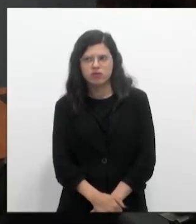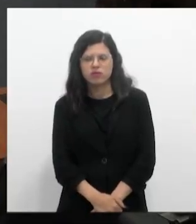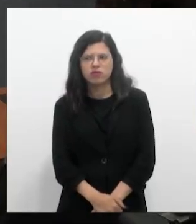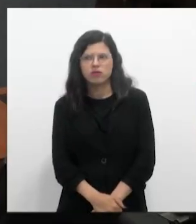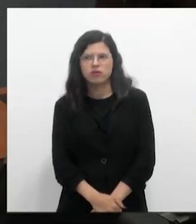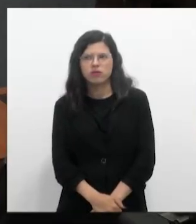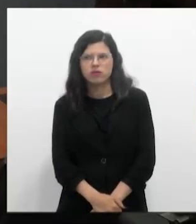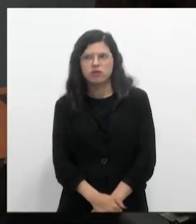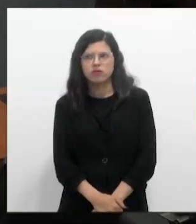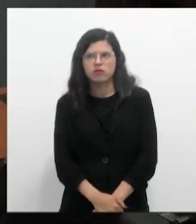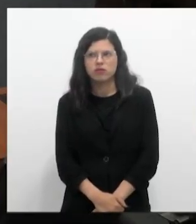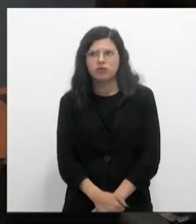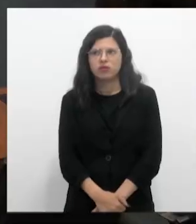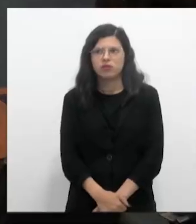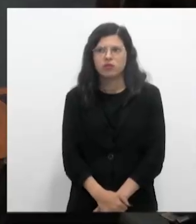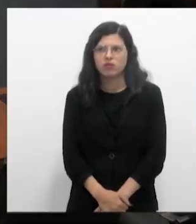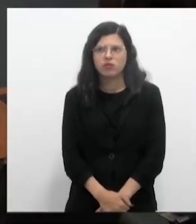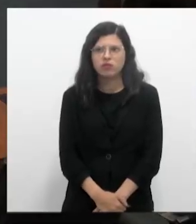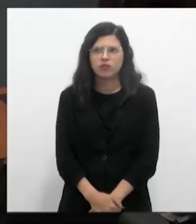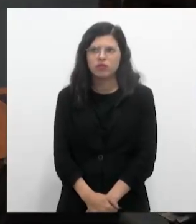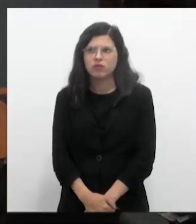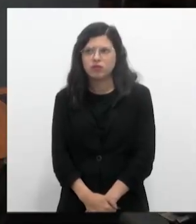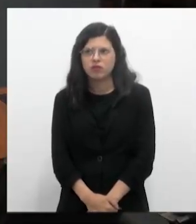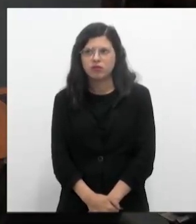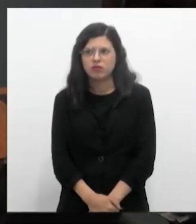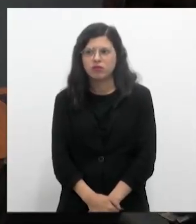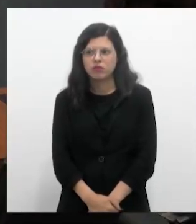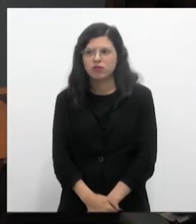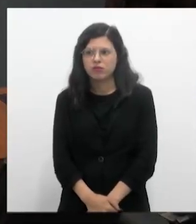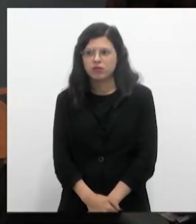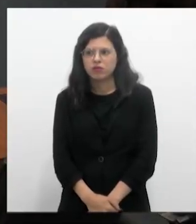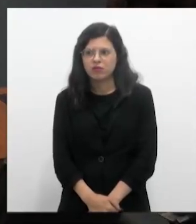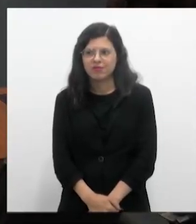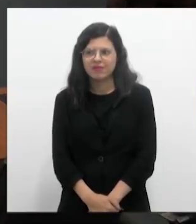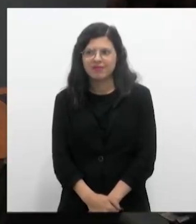Não pode? Amiga, acompanha a CCJ.